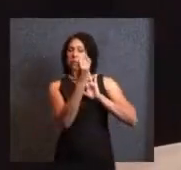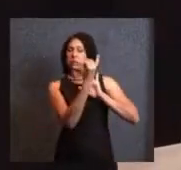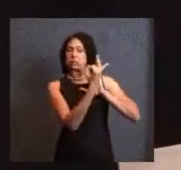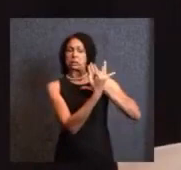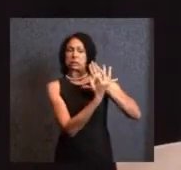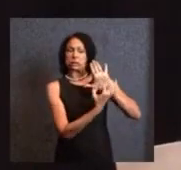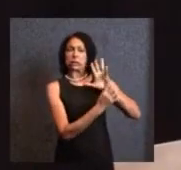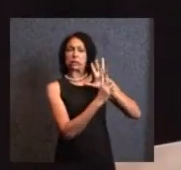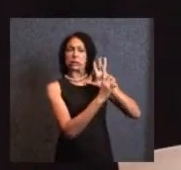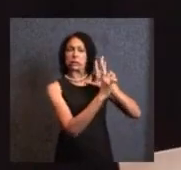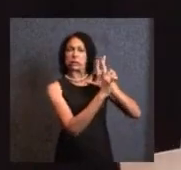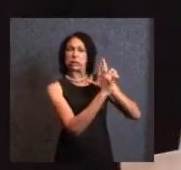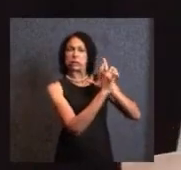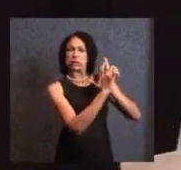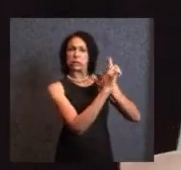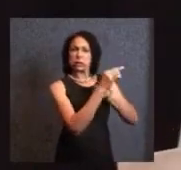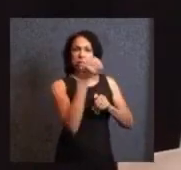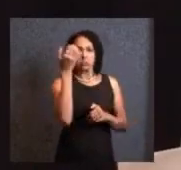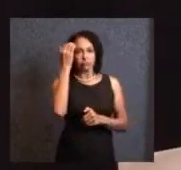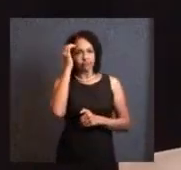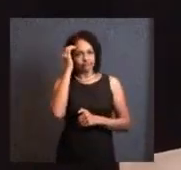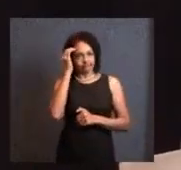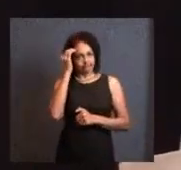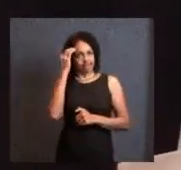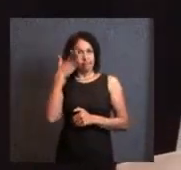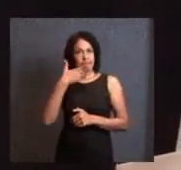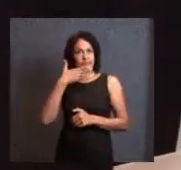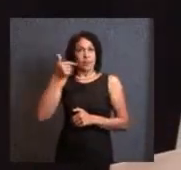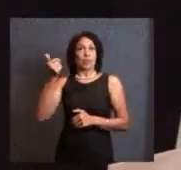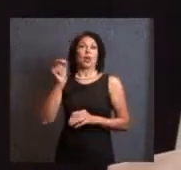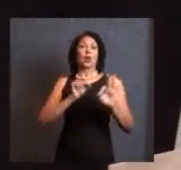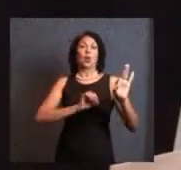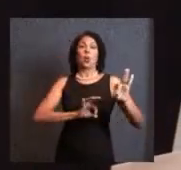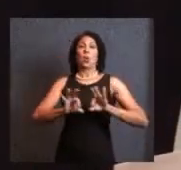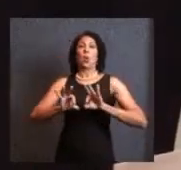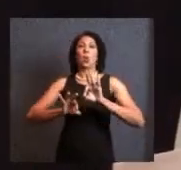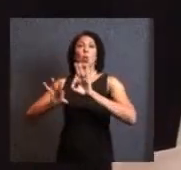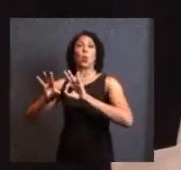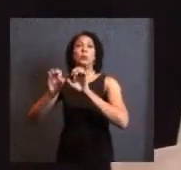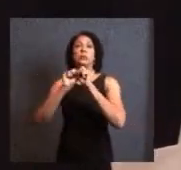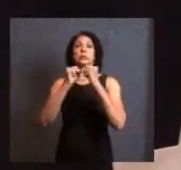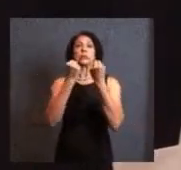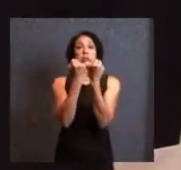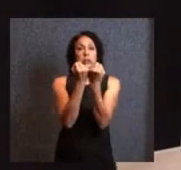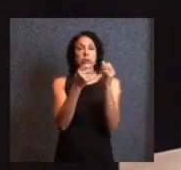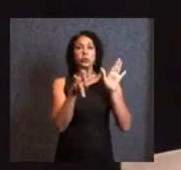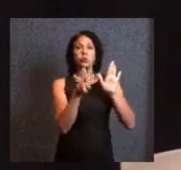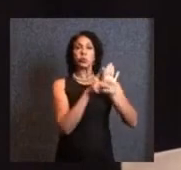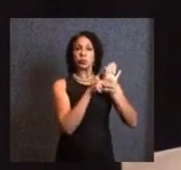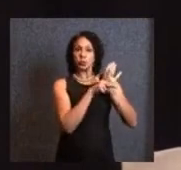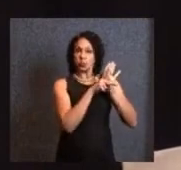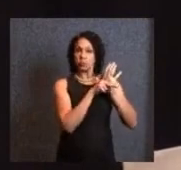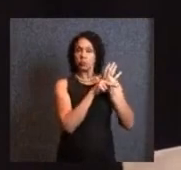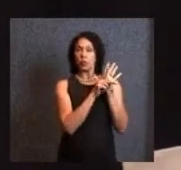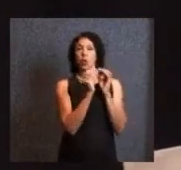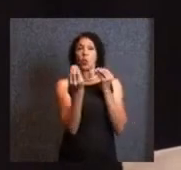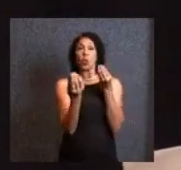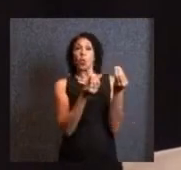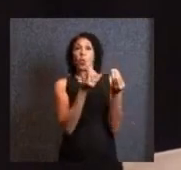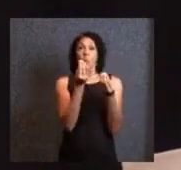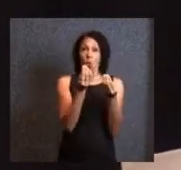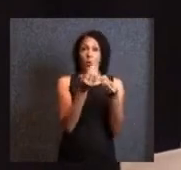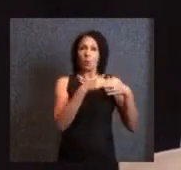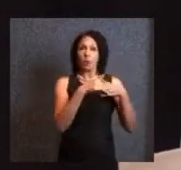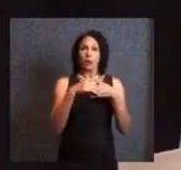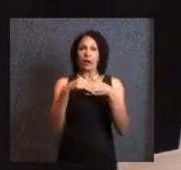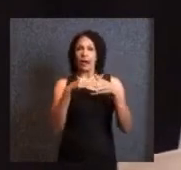ações, entender melhor como está planejada a configuração do programa, de que forma nós vamos